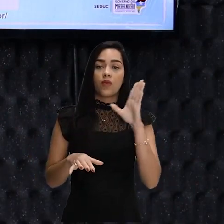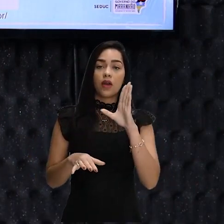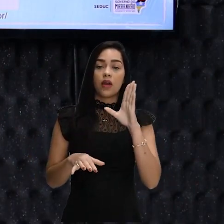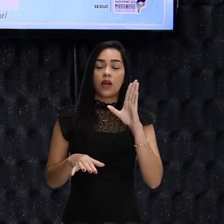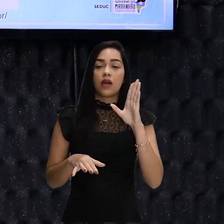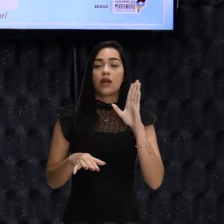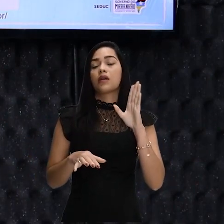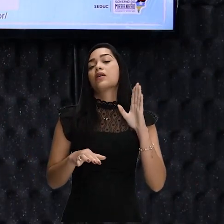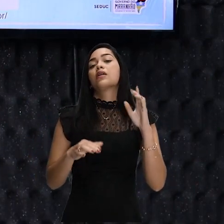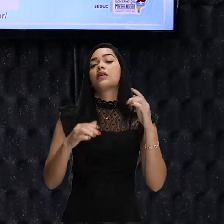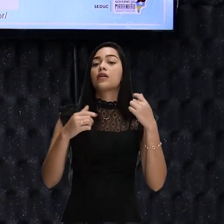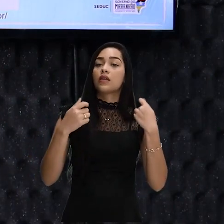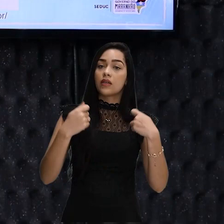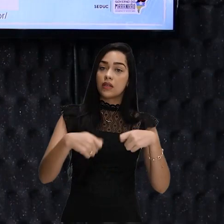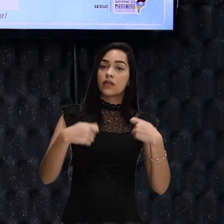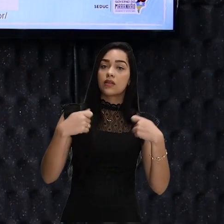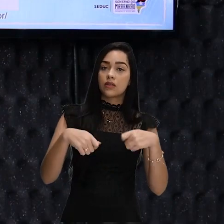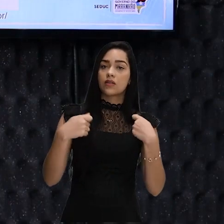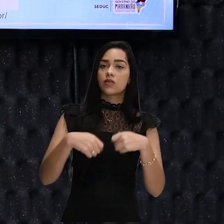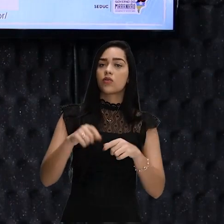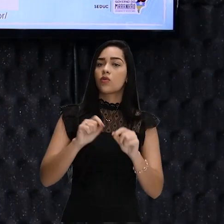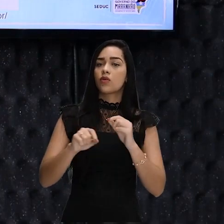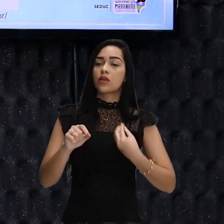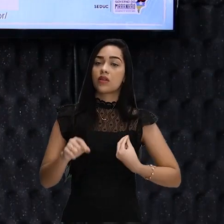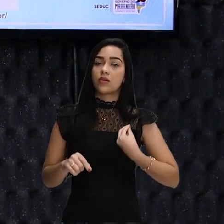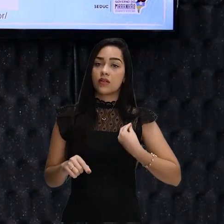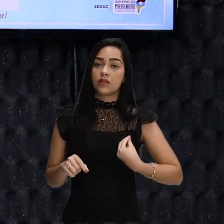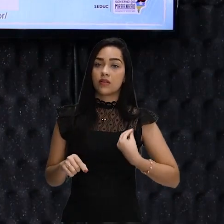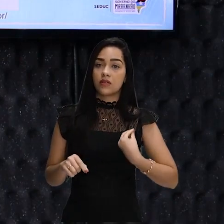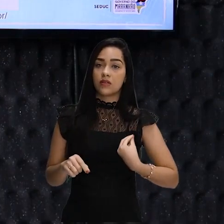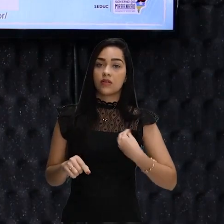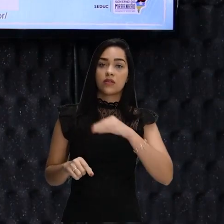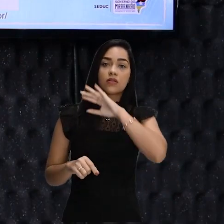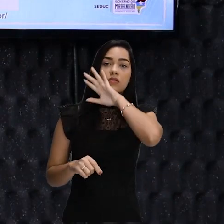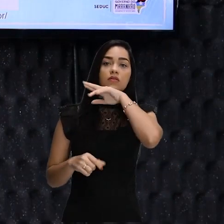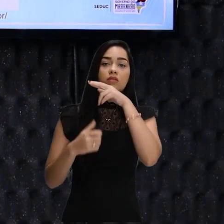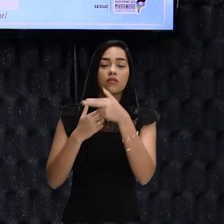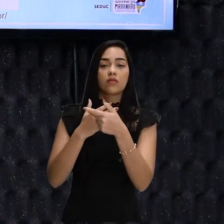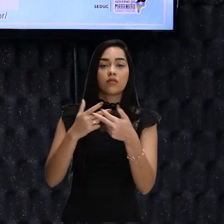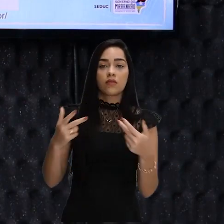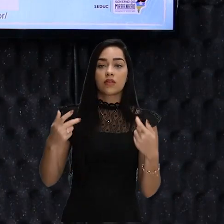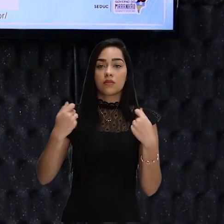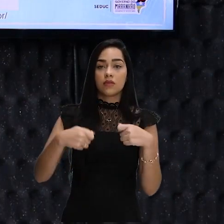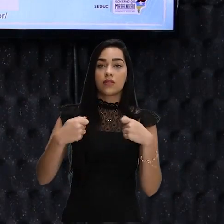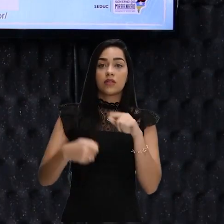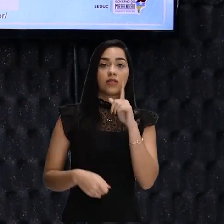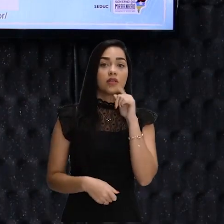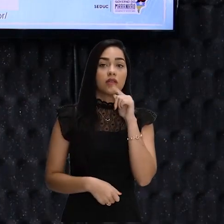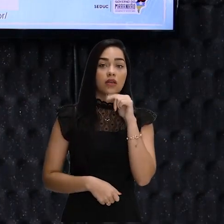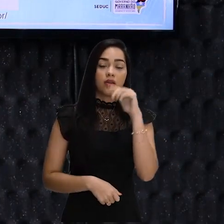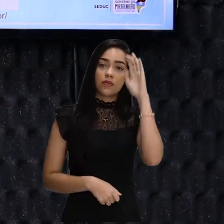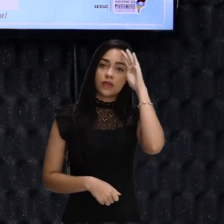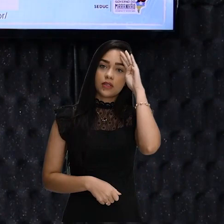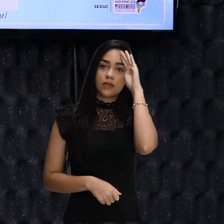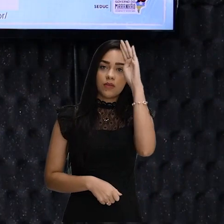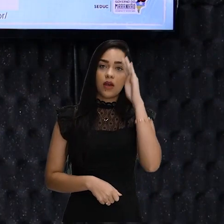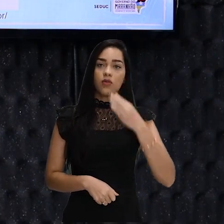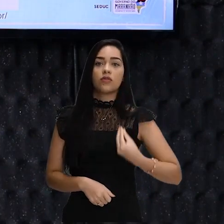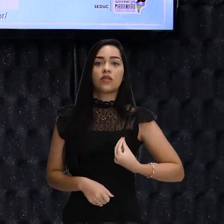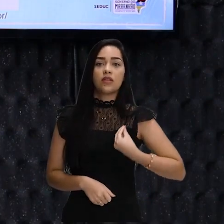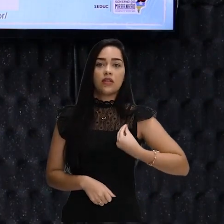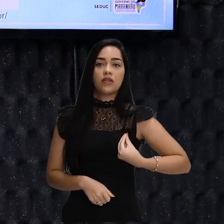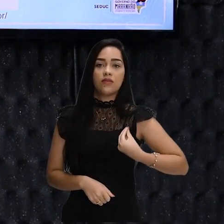serão necessários para a sobrevivência dos animais, precisa de água, que é o principal elemento da